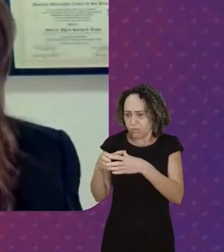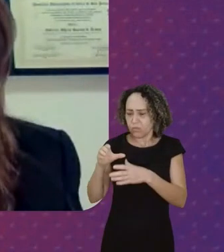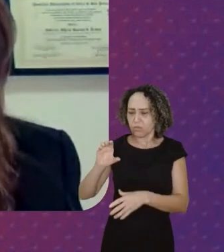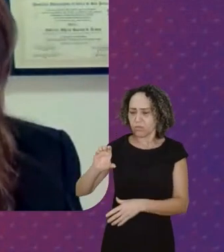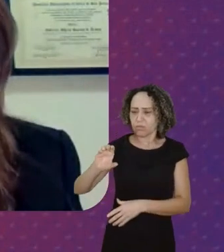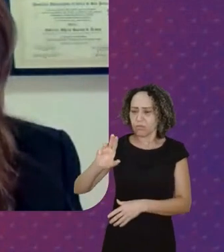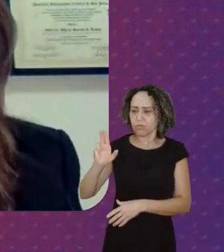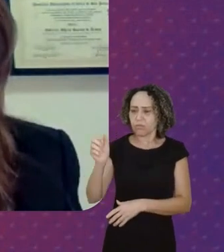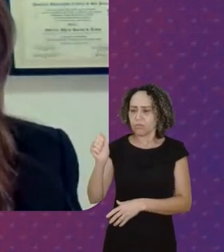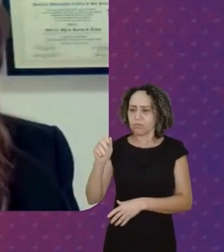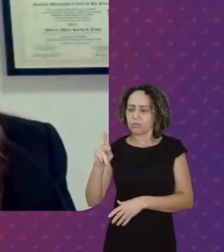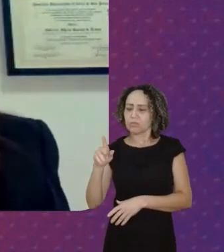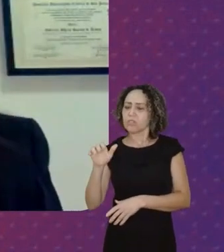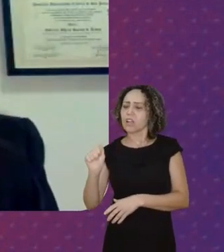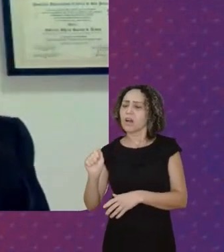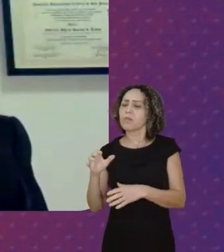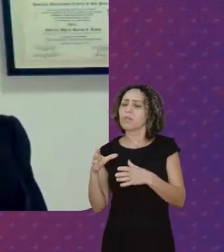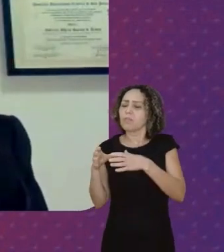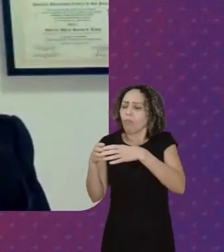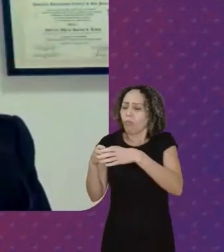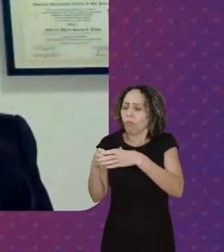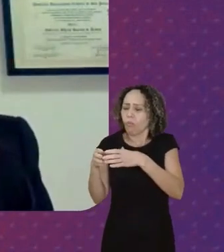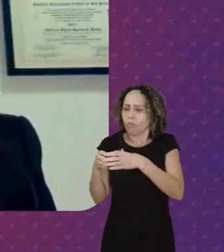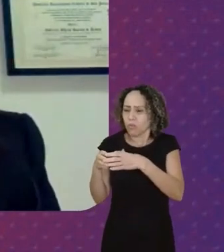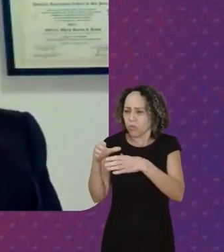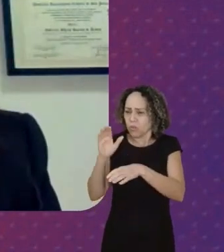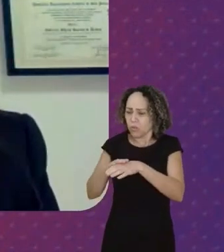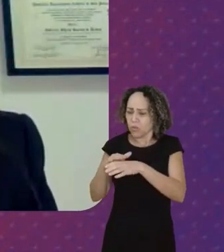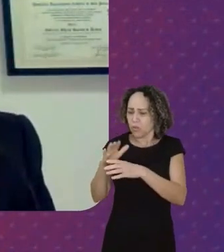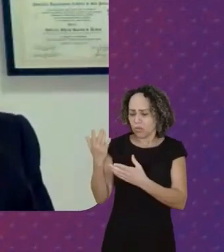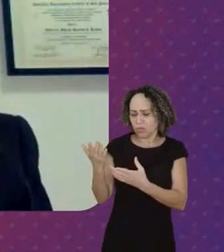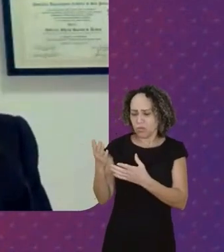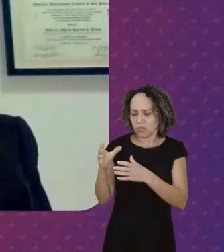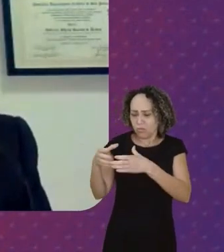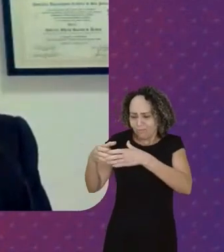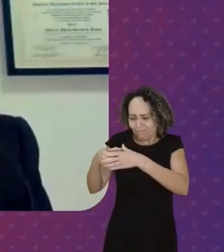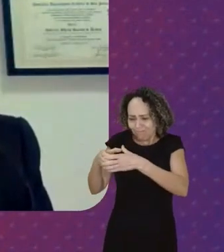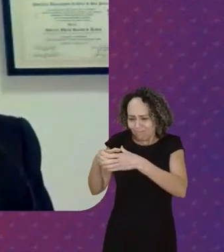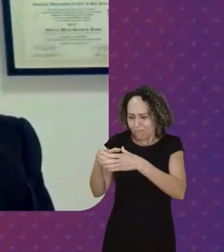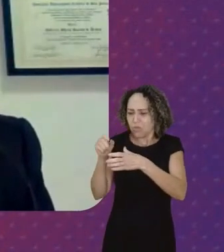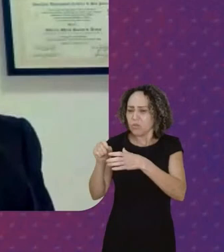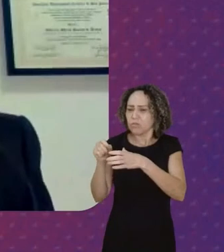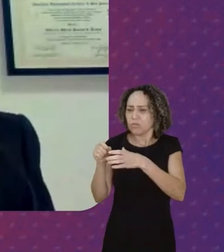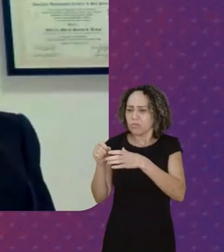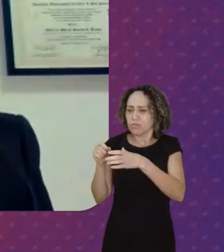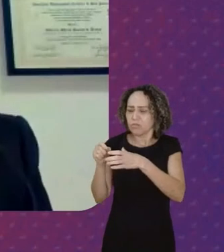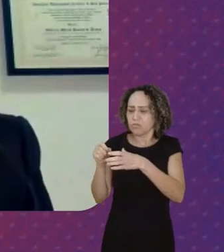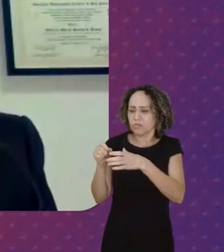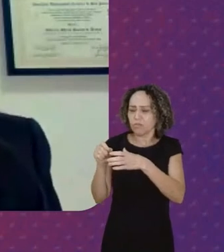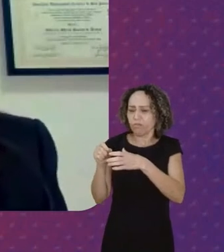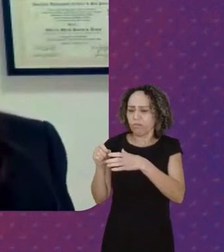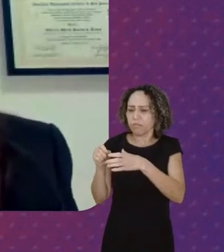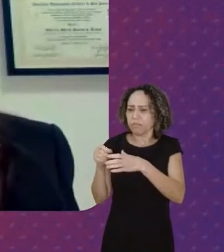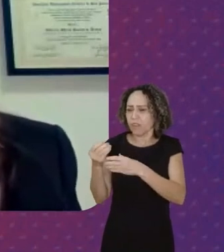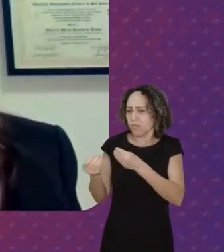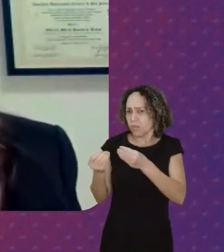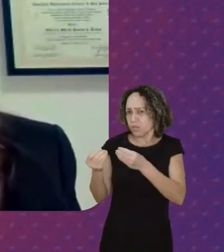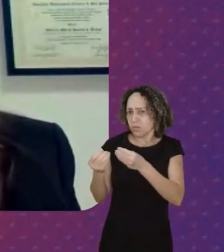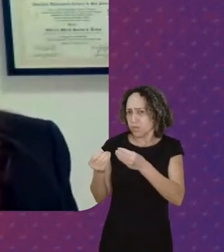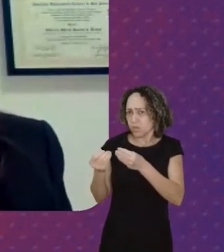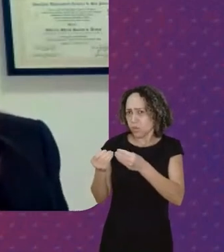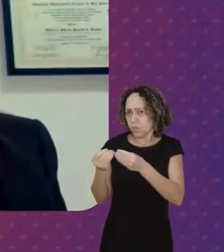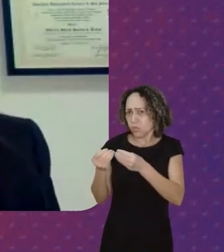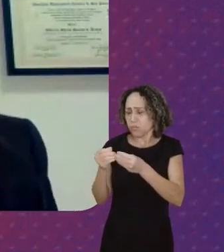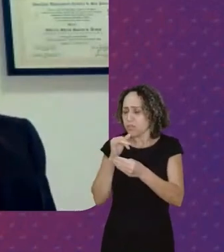chapa única para o legislativo, porém, essa chapa, ela não vai ser formada apenas para a